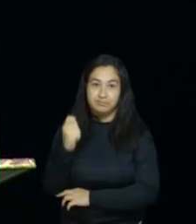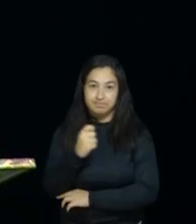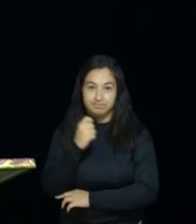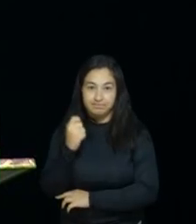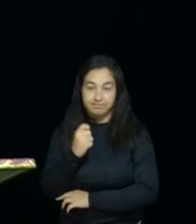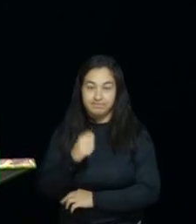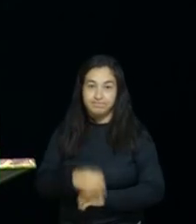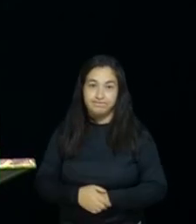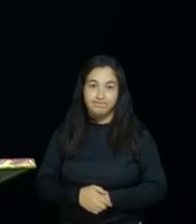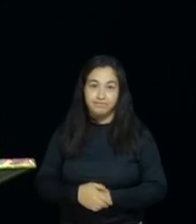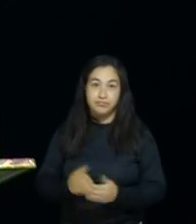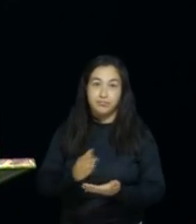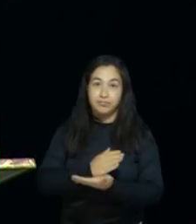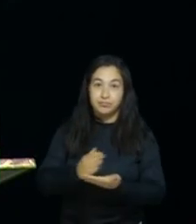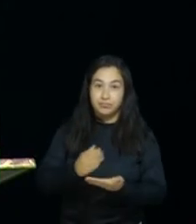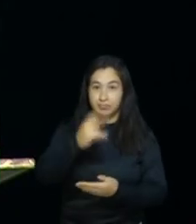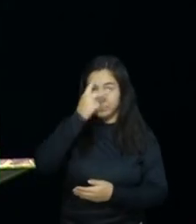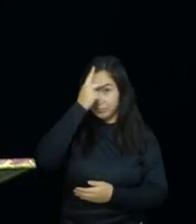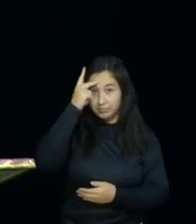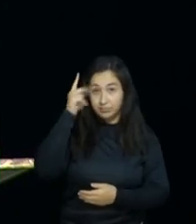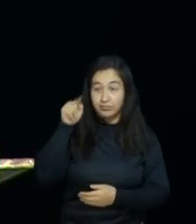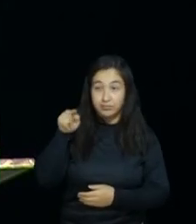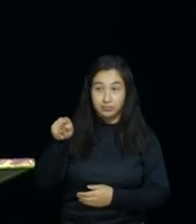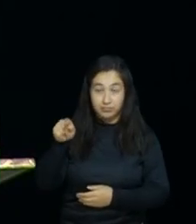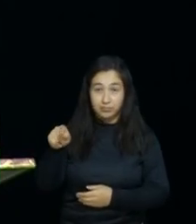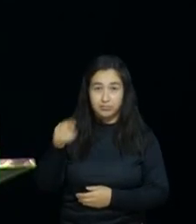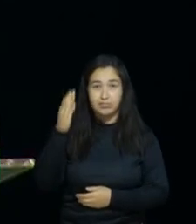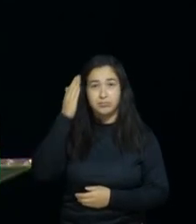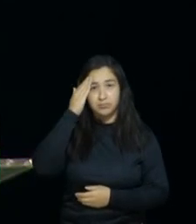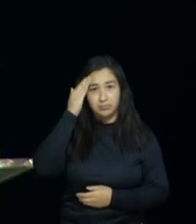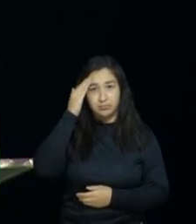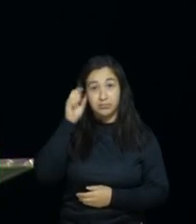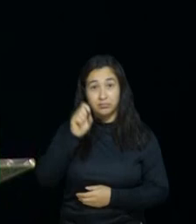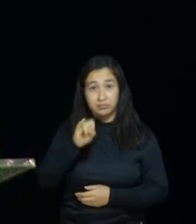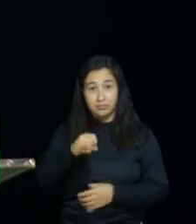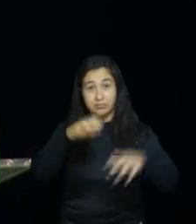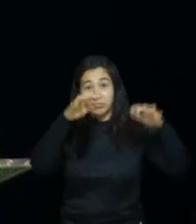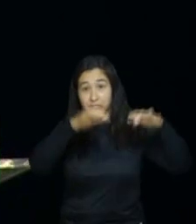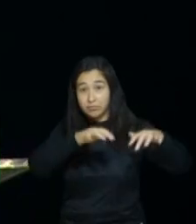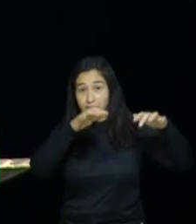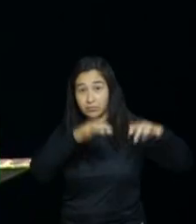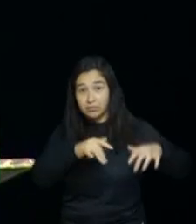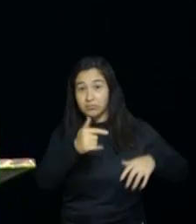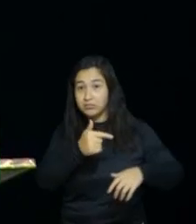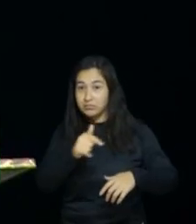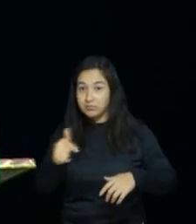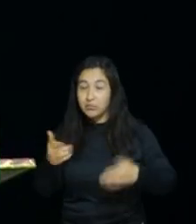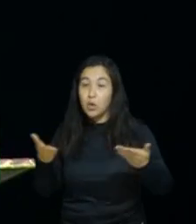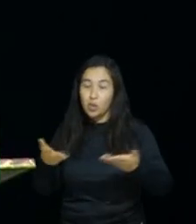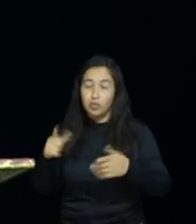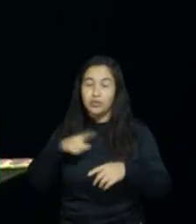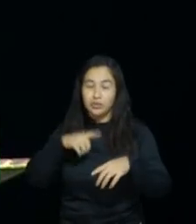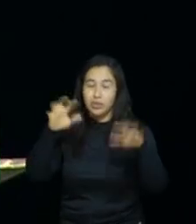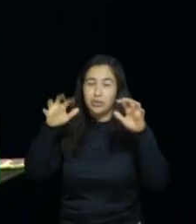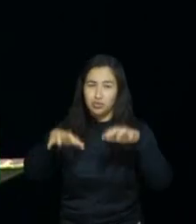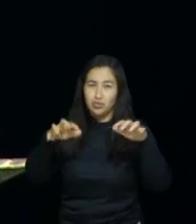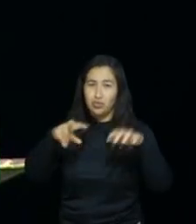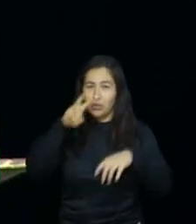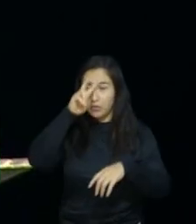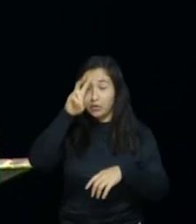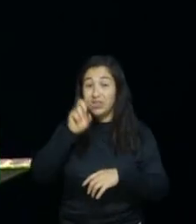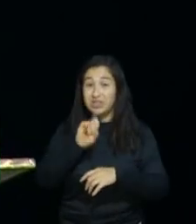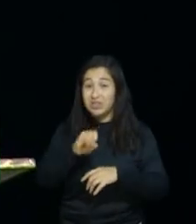Especialistas já estão dizendo, deputado Lunelli, que se não chover, e infelizmente hoje está chovendo no Rio Grande do Sul, mas se não